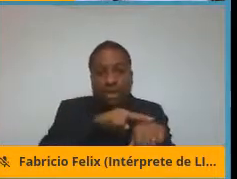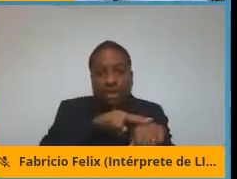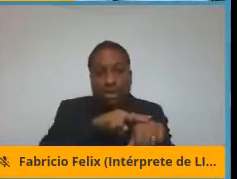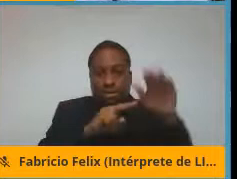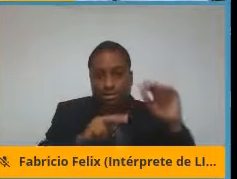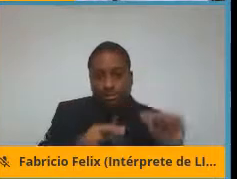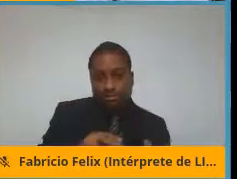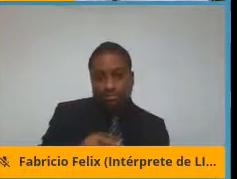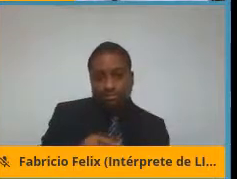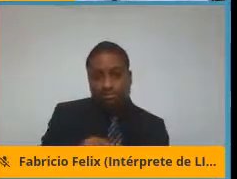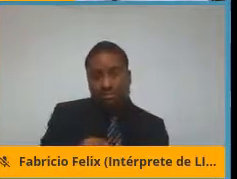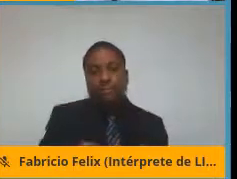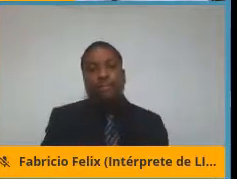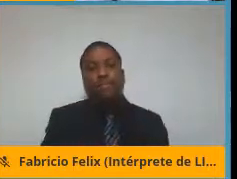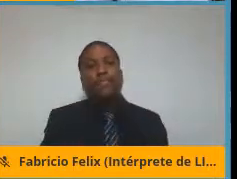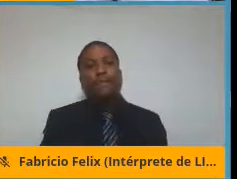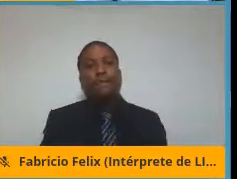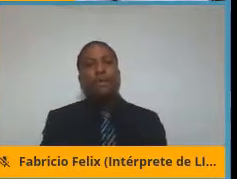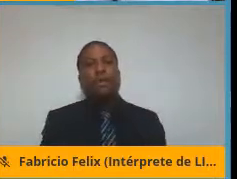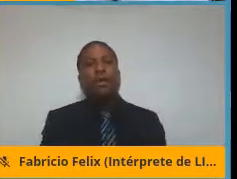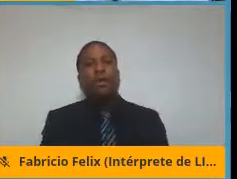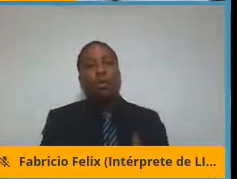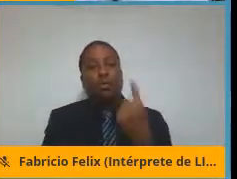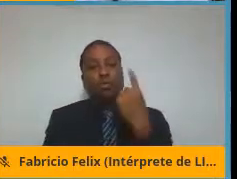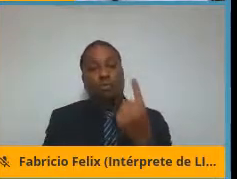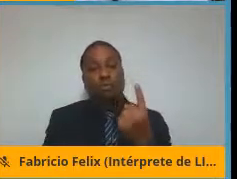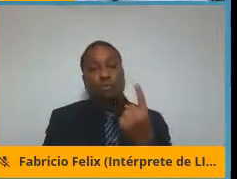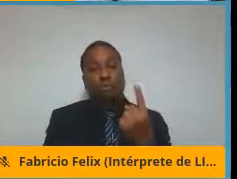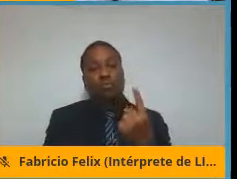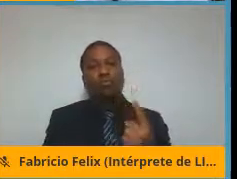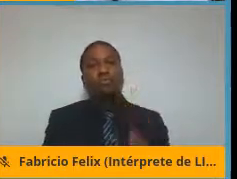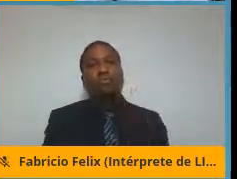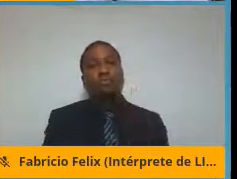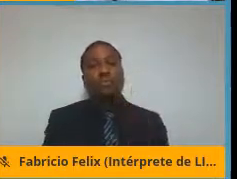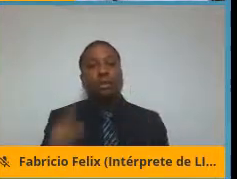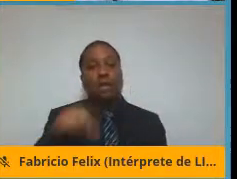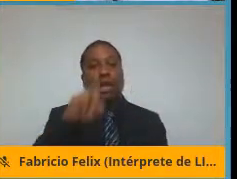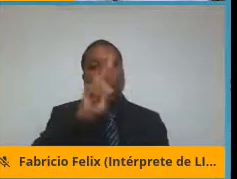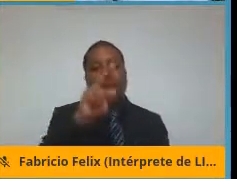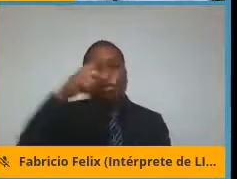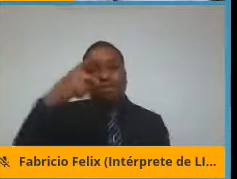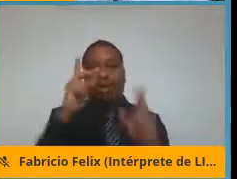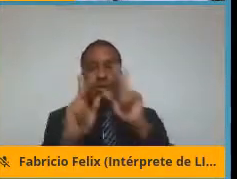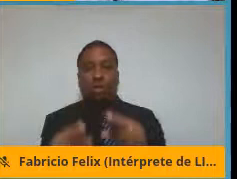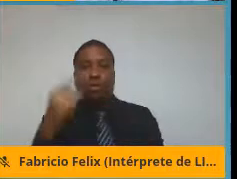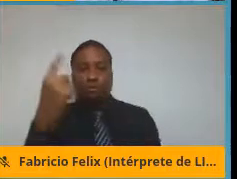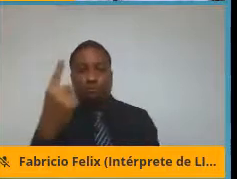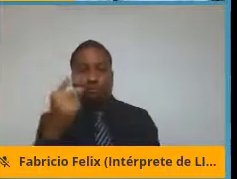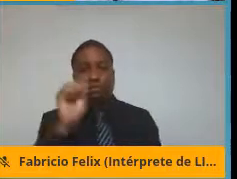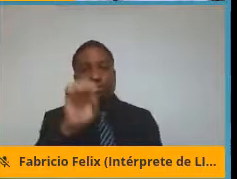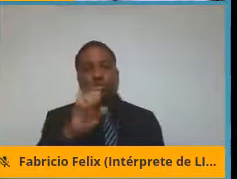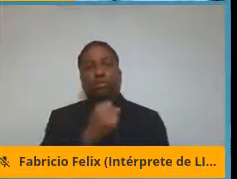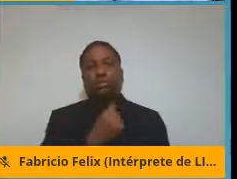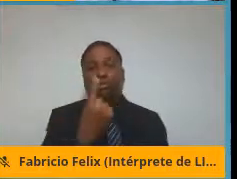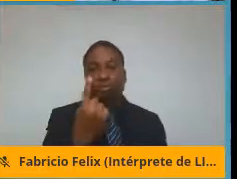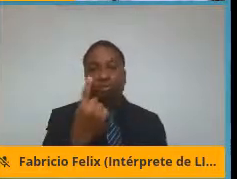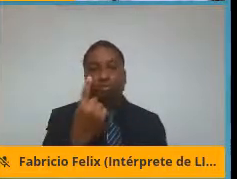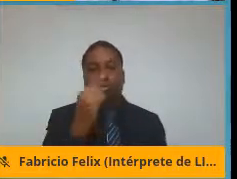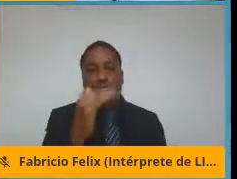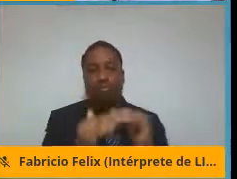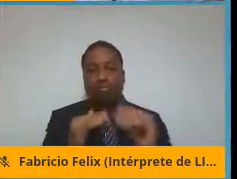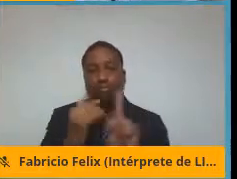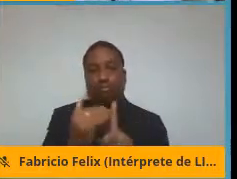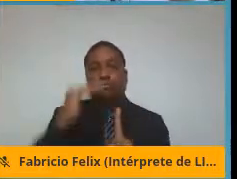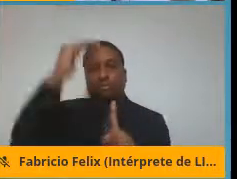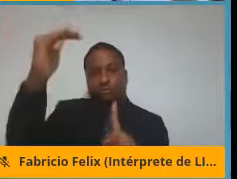verde, tá? E o 1 aqui representa aquele RT igual a 1, né? Se a gente tiver acima de 1, a velocidade está alta, se tiver